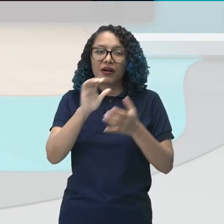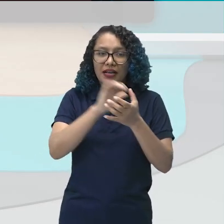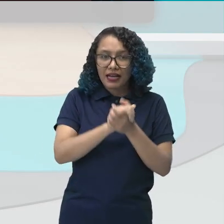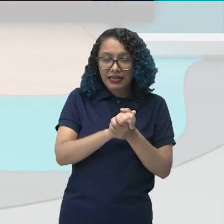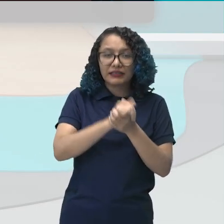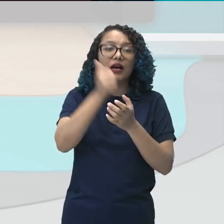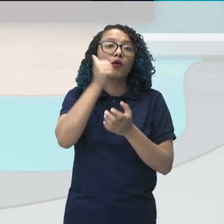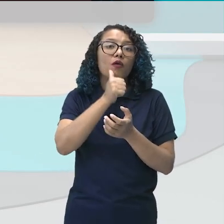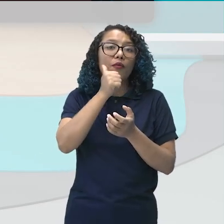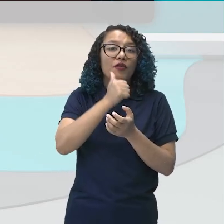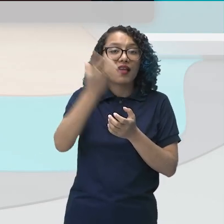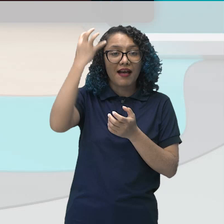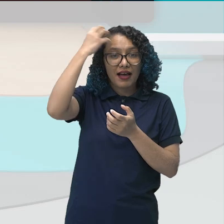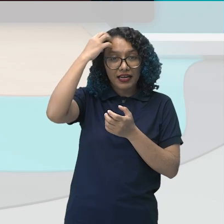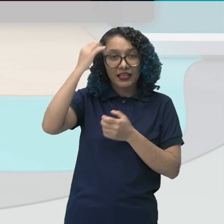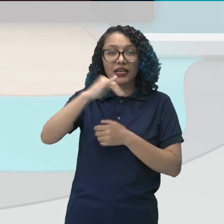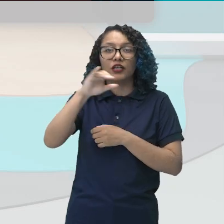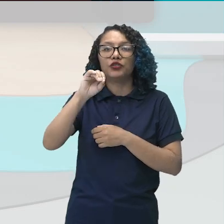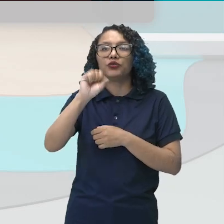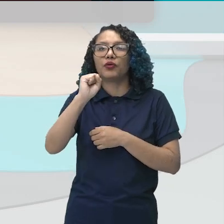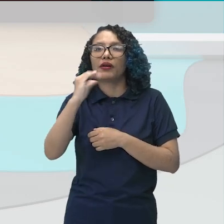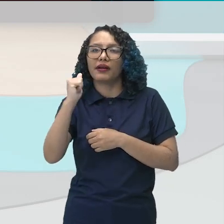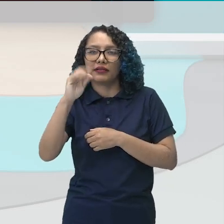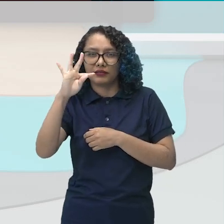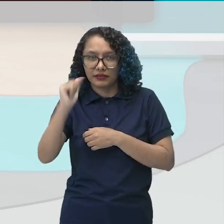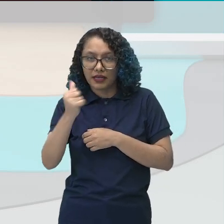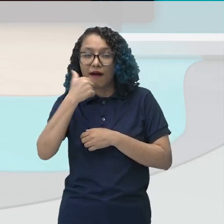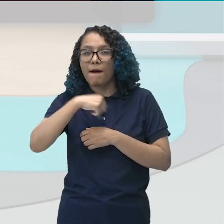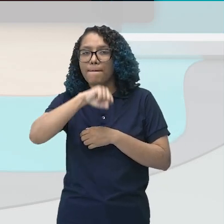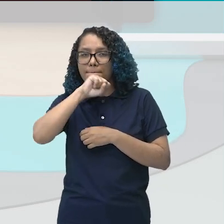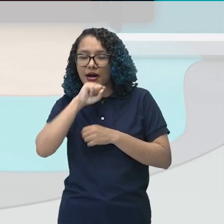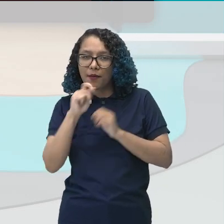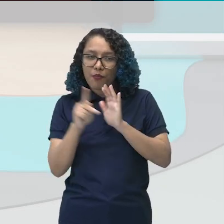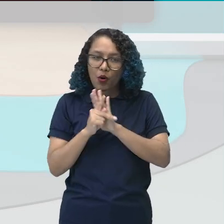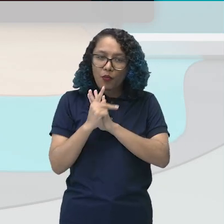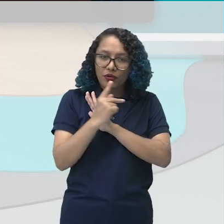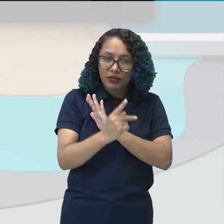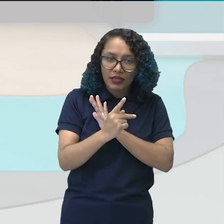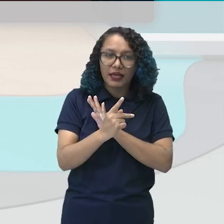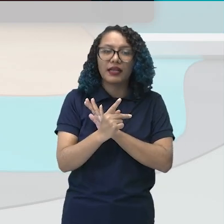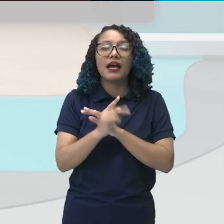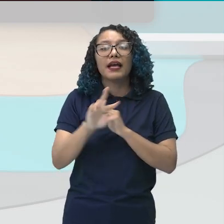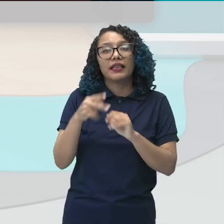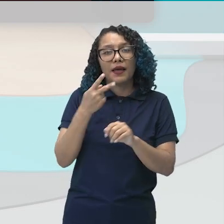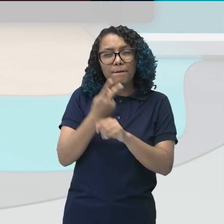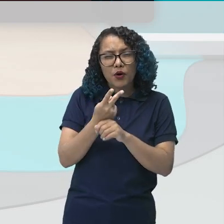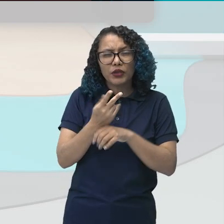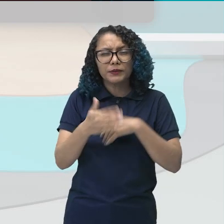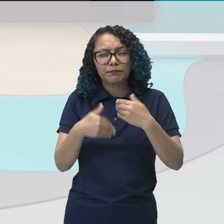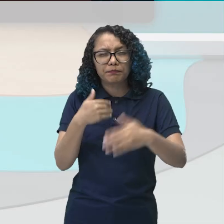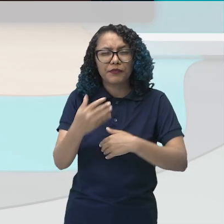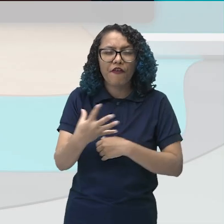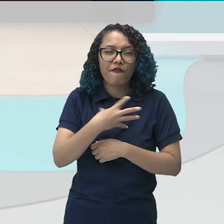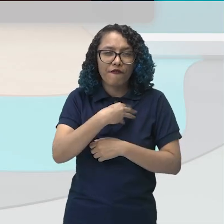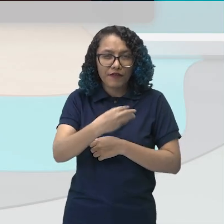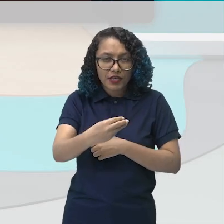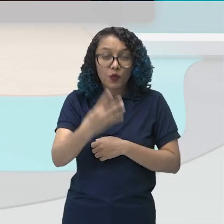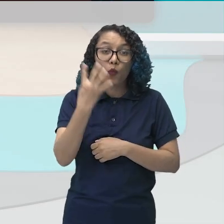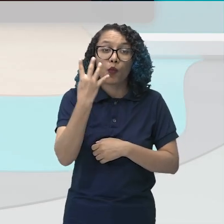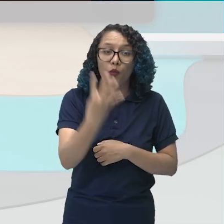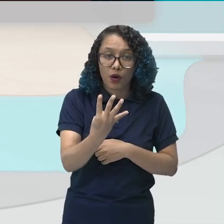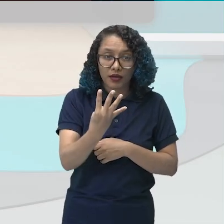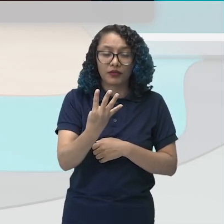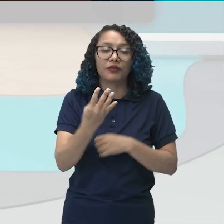só que ele não sabe que Jocasta é sua mãe. Depois de alguns anos, ele tem 4 filhos. E houve